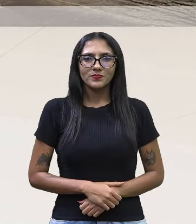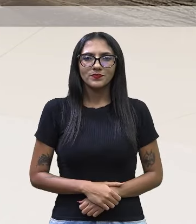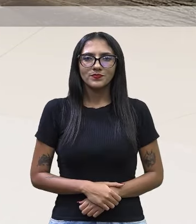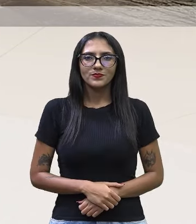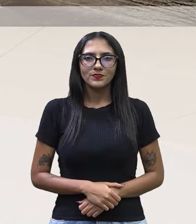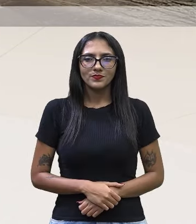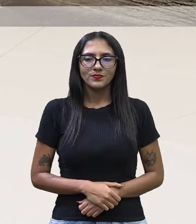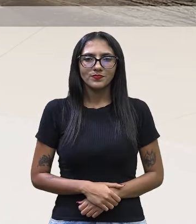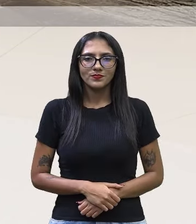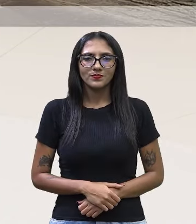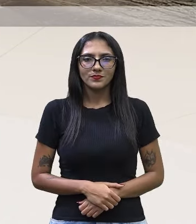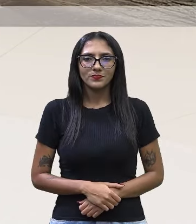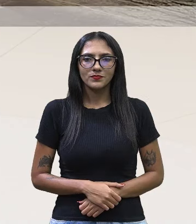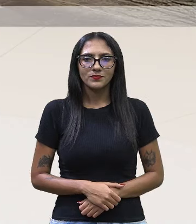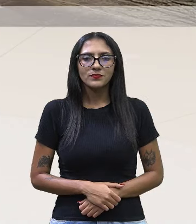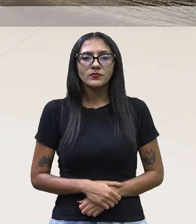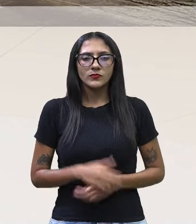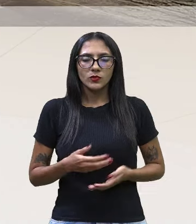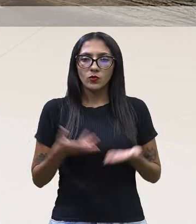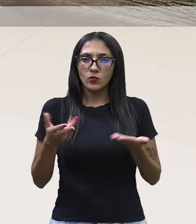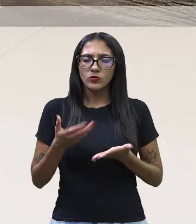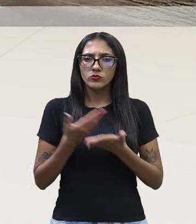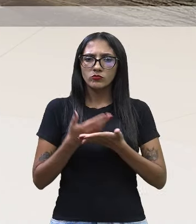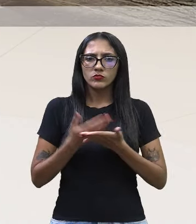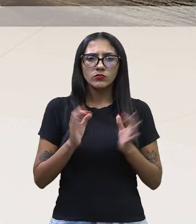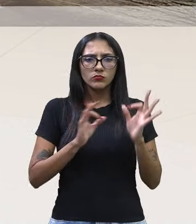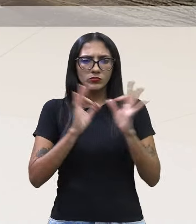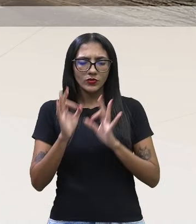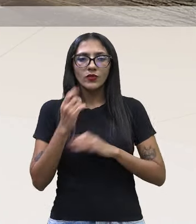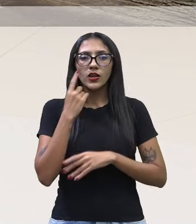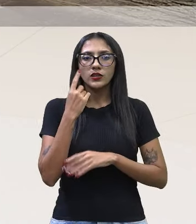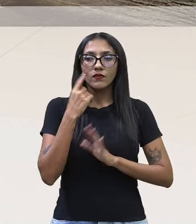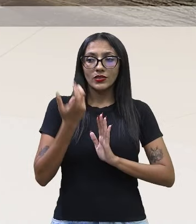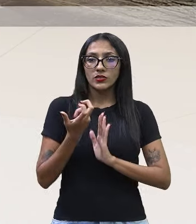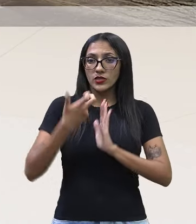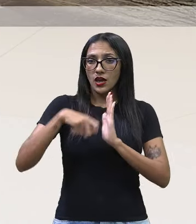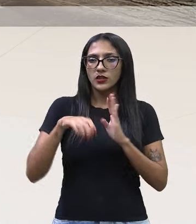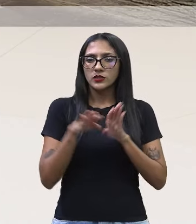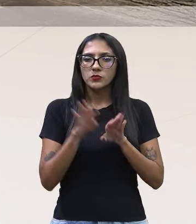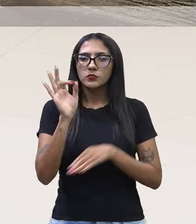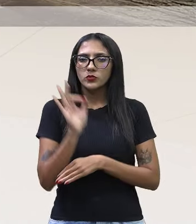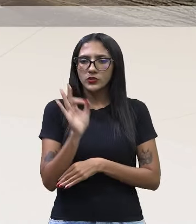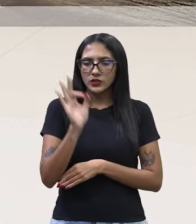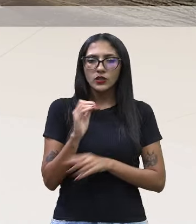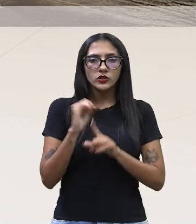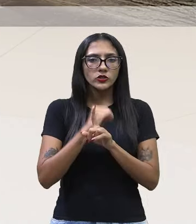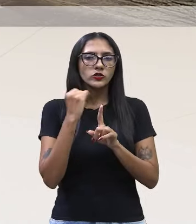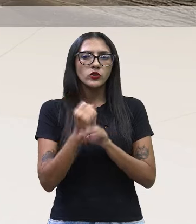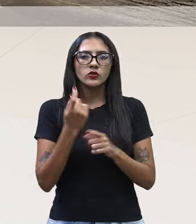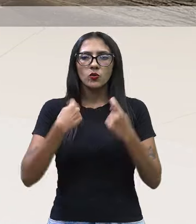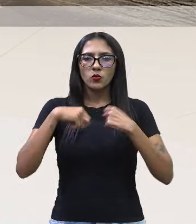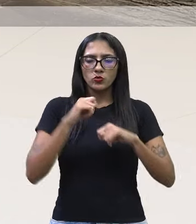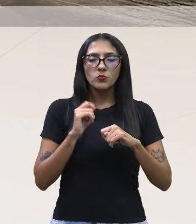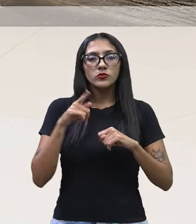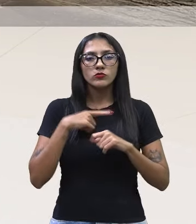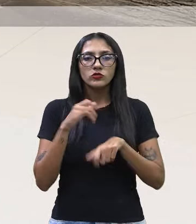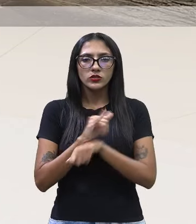interessante tratamos na nossa aula não foi professora sobre taxas e índice socioeconômicos nós falamos que são ferramentas essenciais para